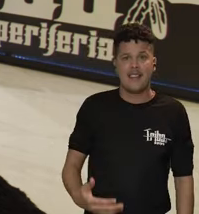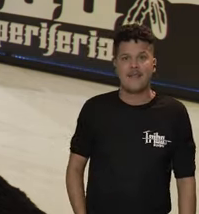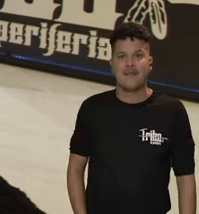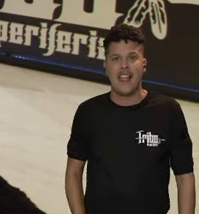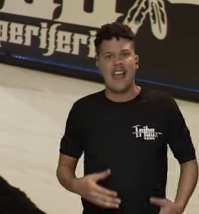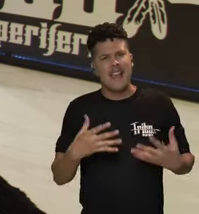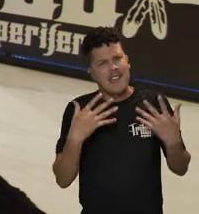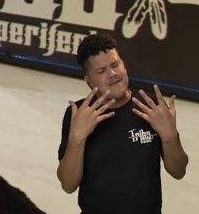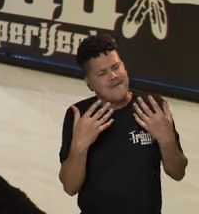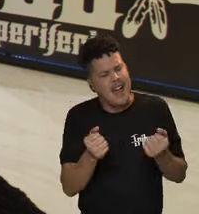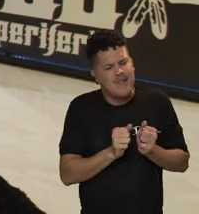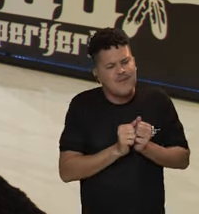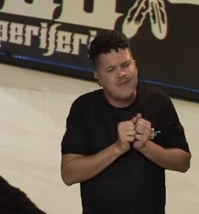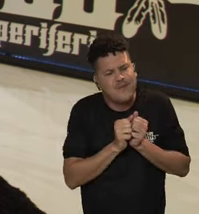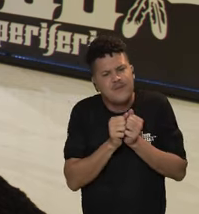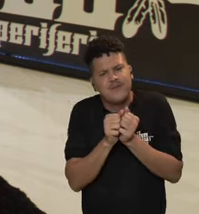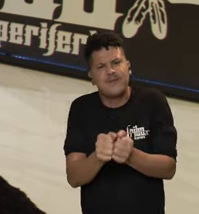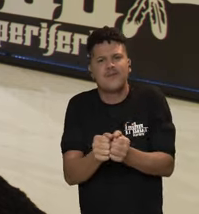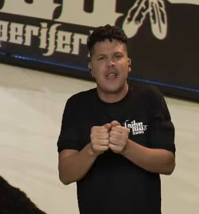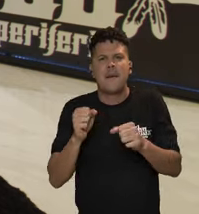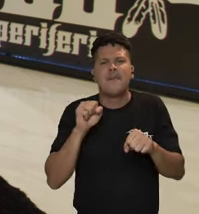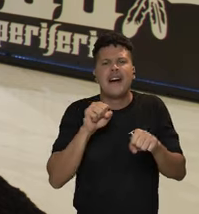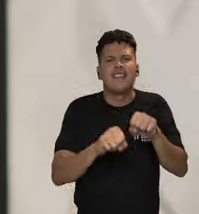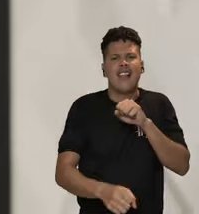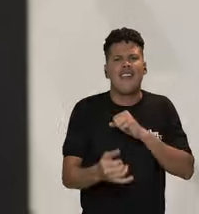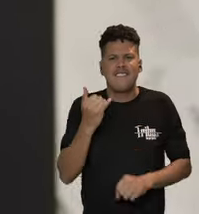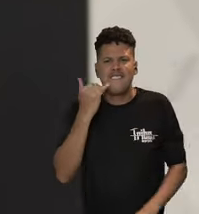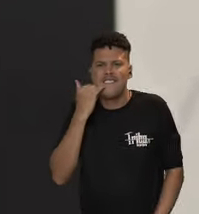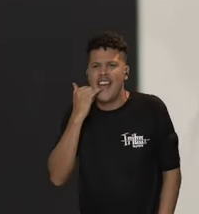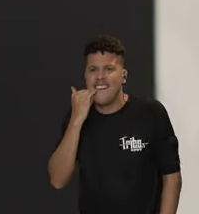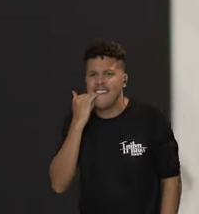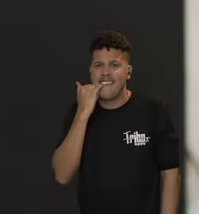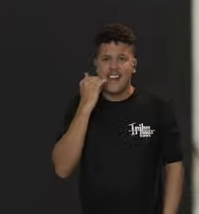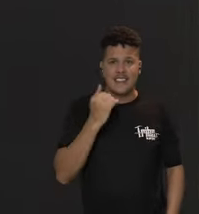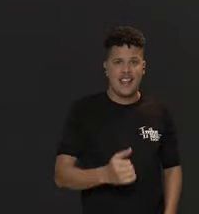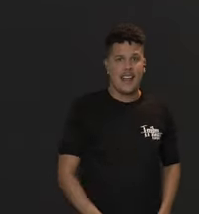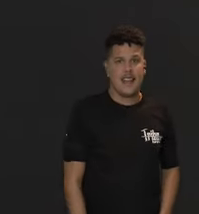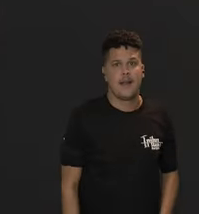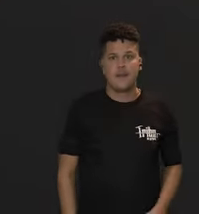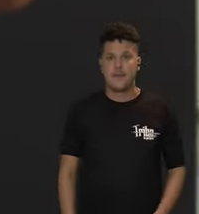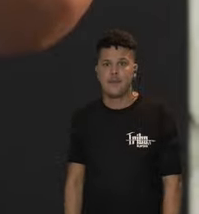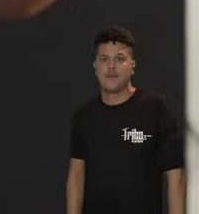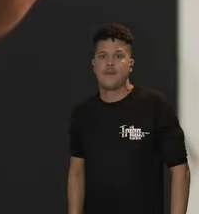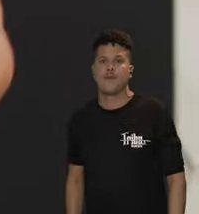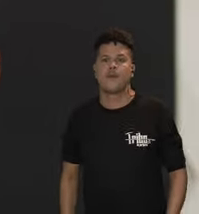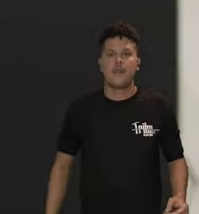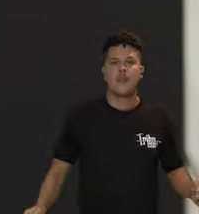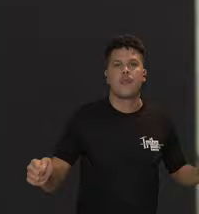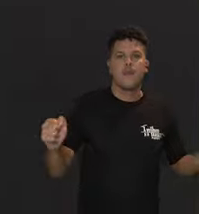bem. Baby, me leva. Matar de inveja. Matar de inveja.